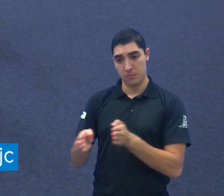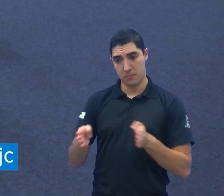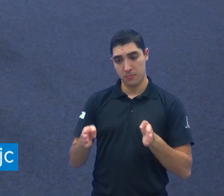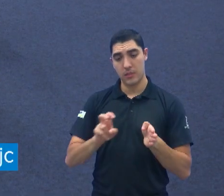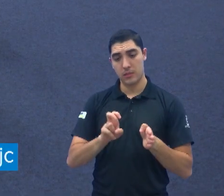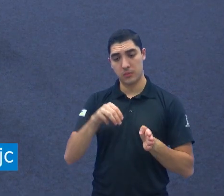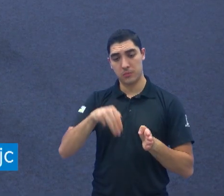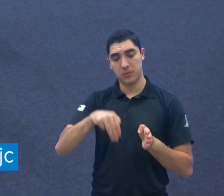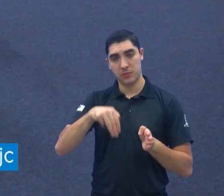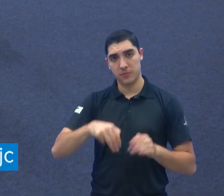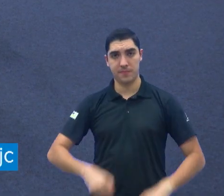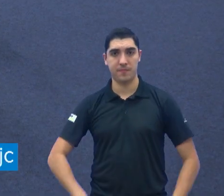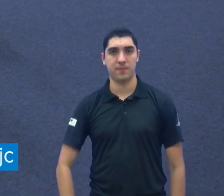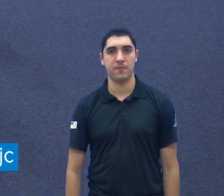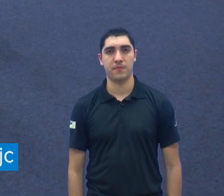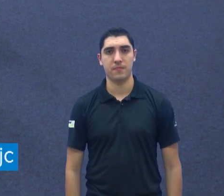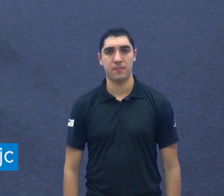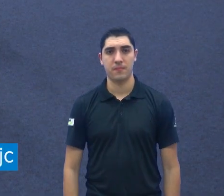minutos, vereadora.